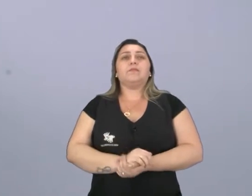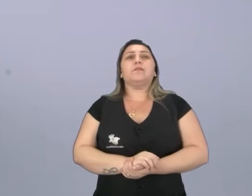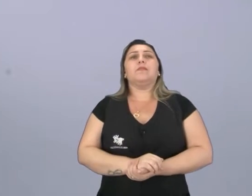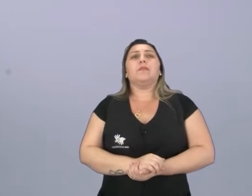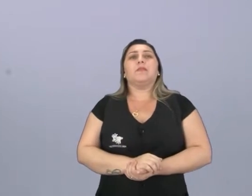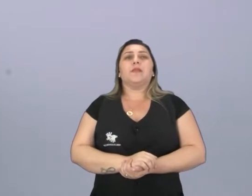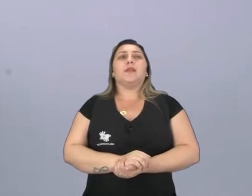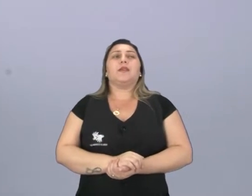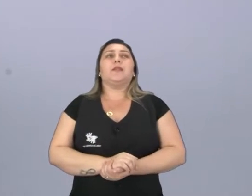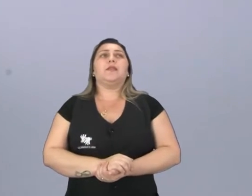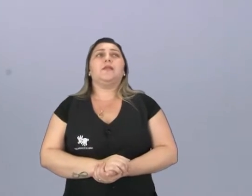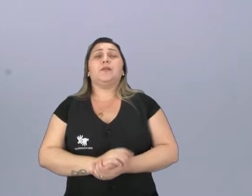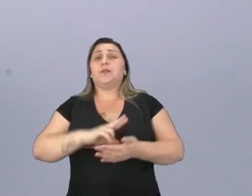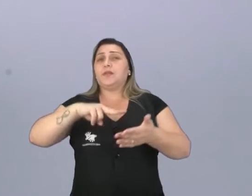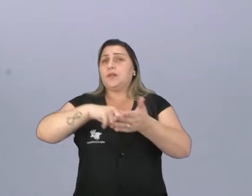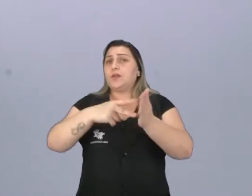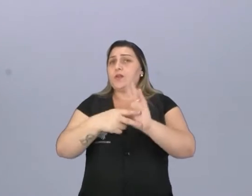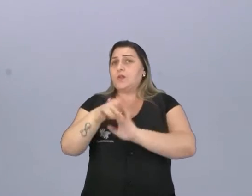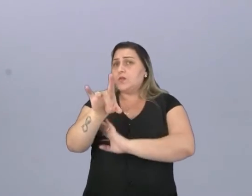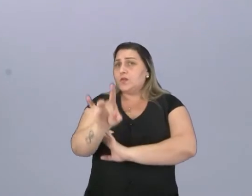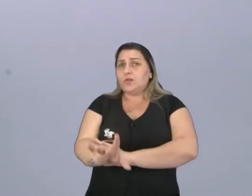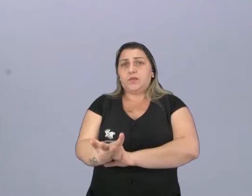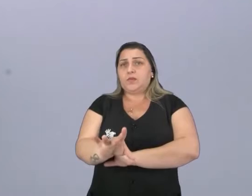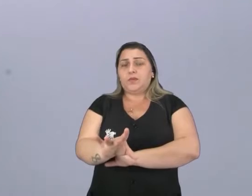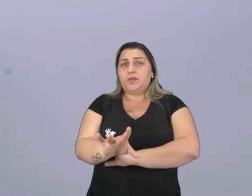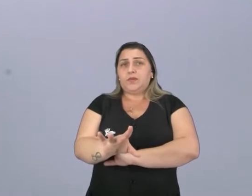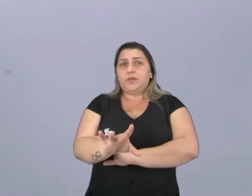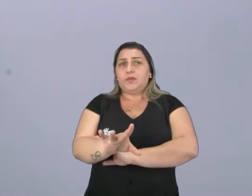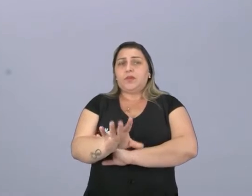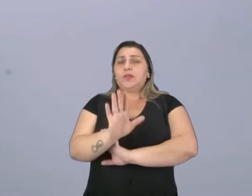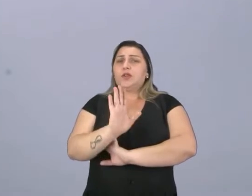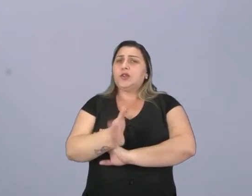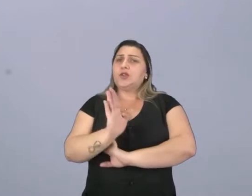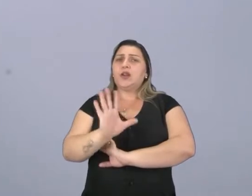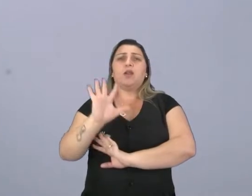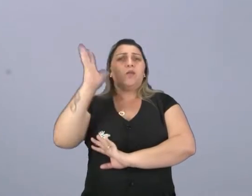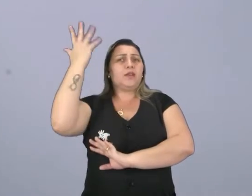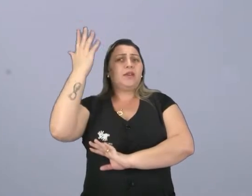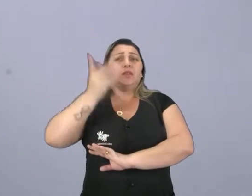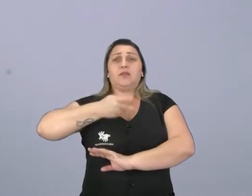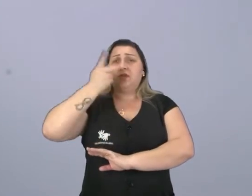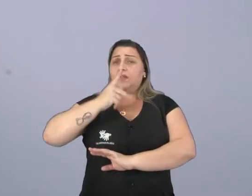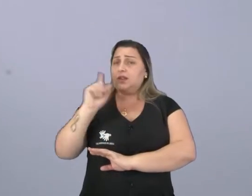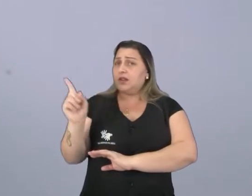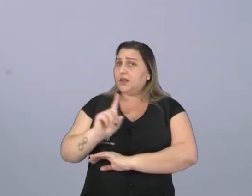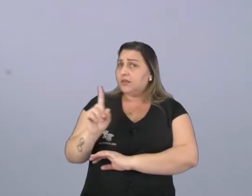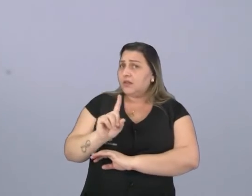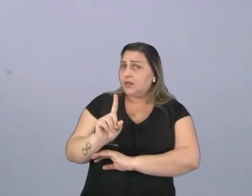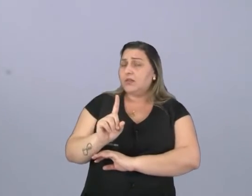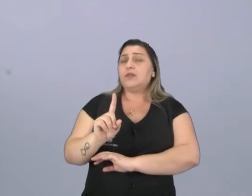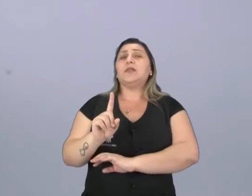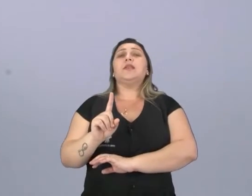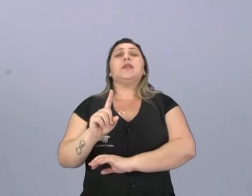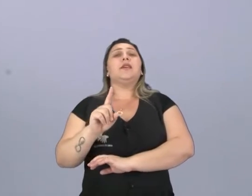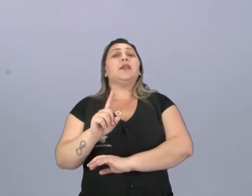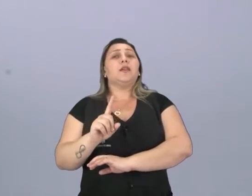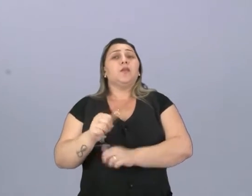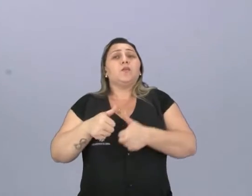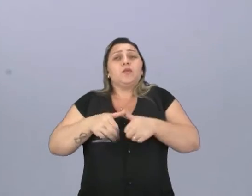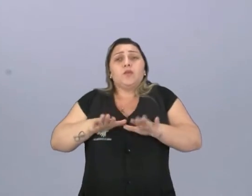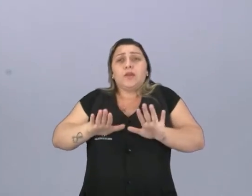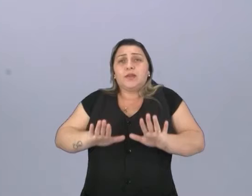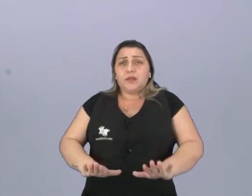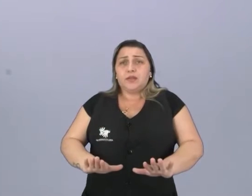do indicativo não significa somente aquilo que ocorre no momento da fala. Não, eu estou